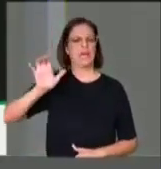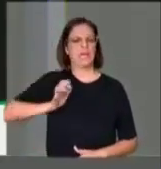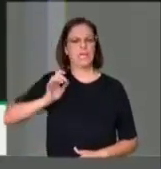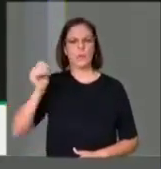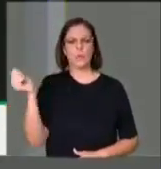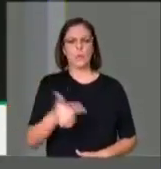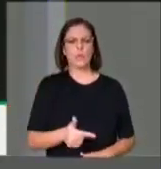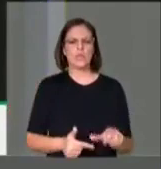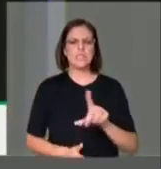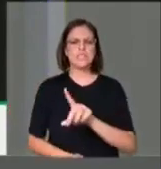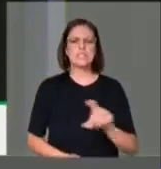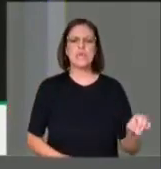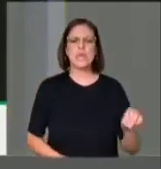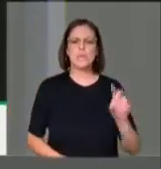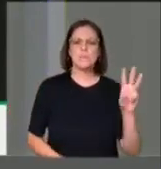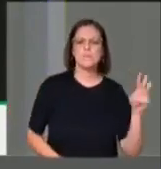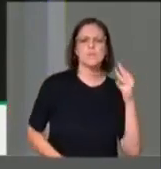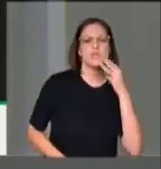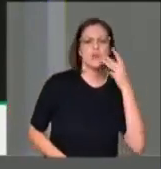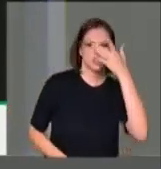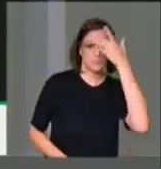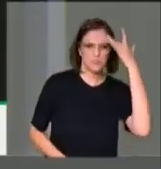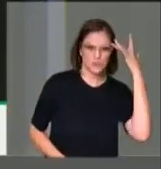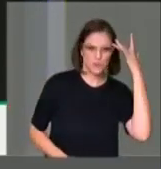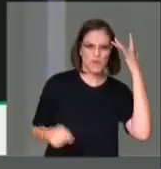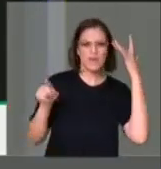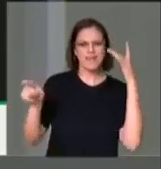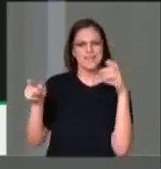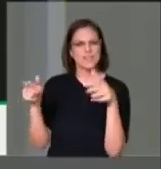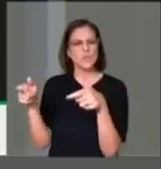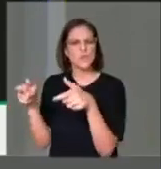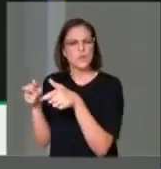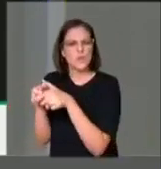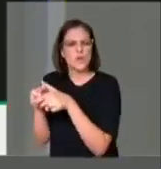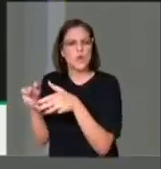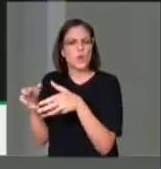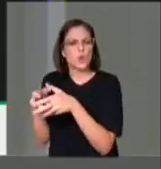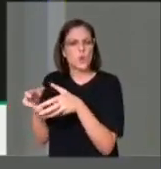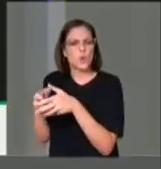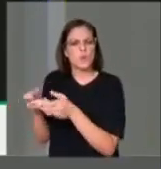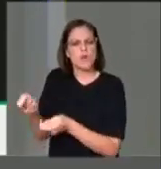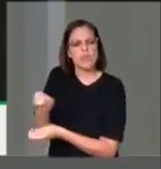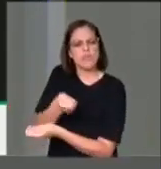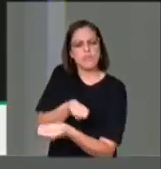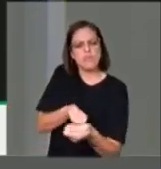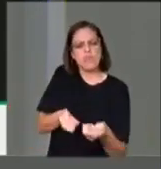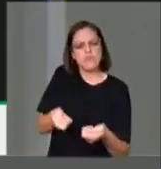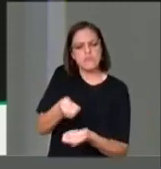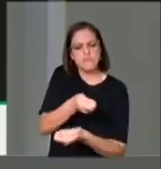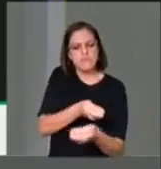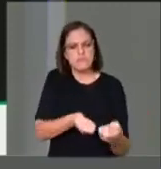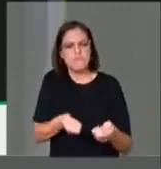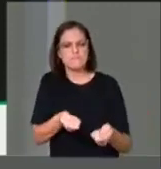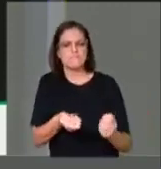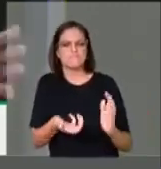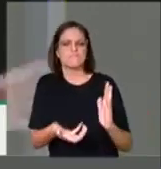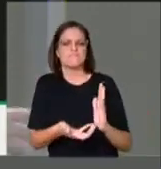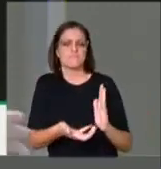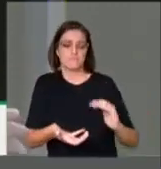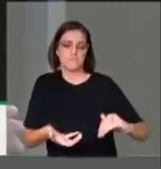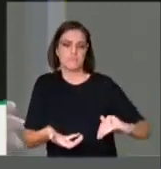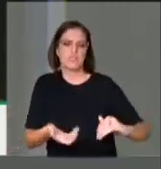milhões de brasileiros. Pois bem, esse grupinho tem cuidado de manobrar o Congresso Nacional ao longo de